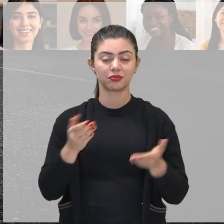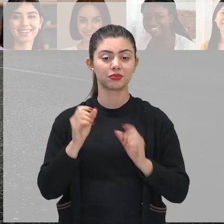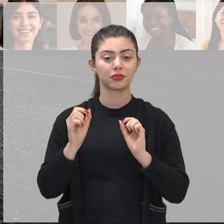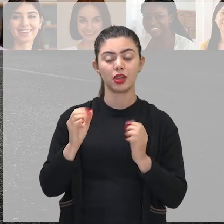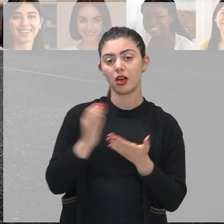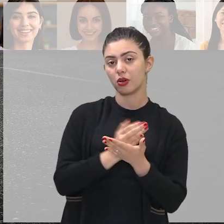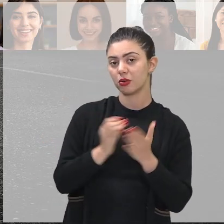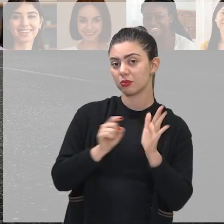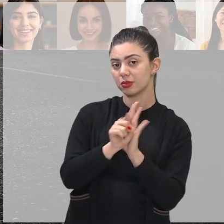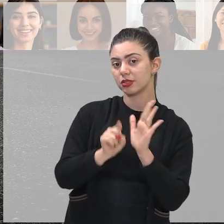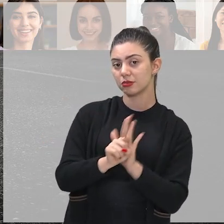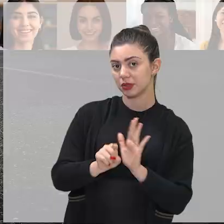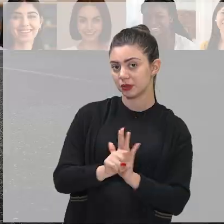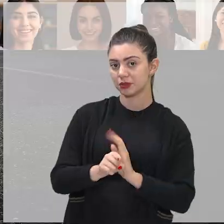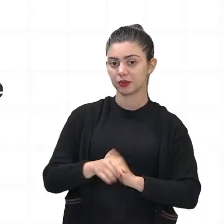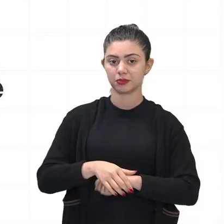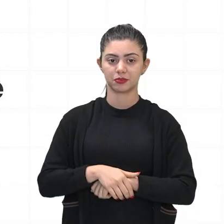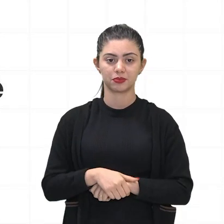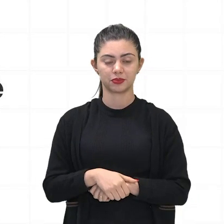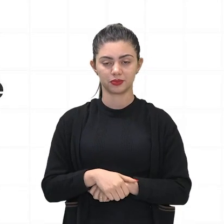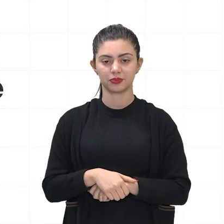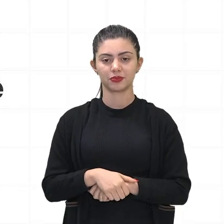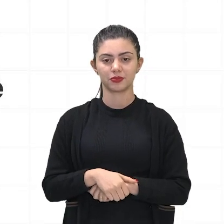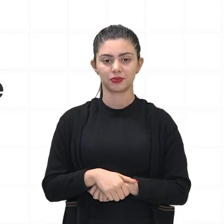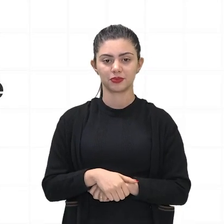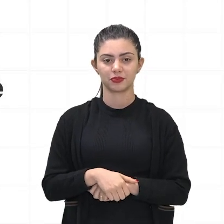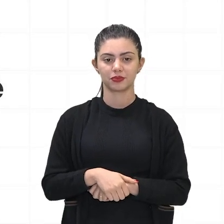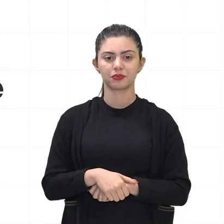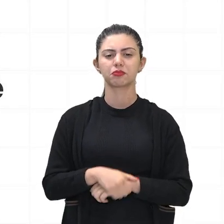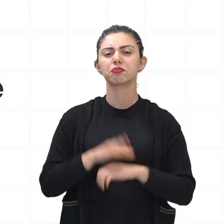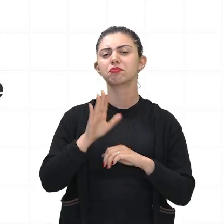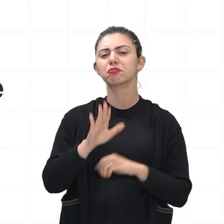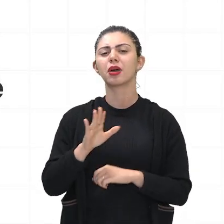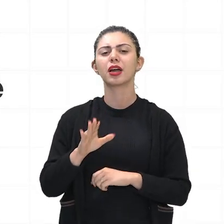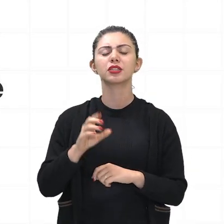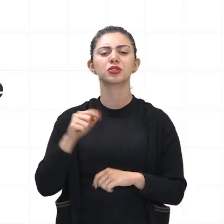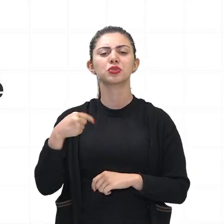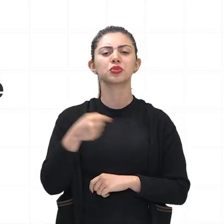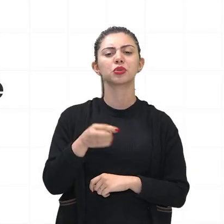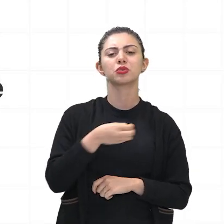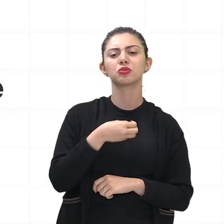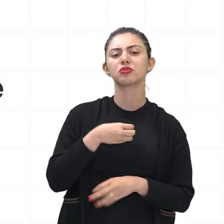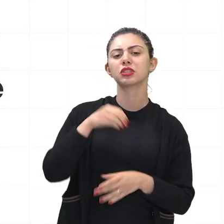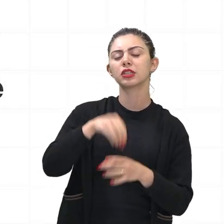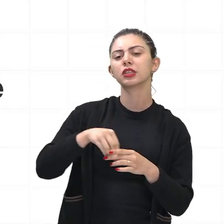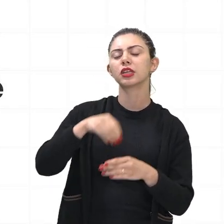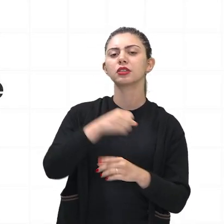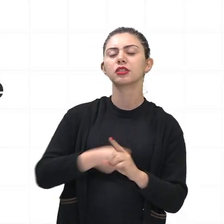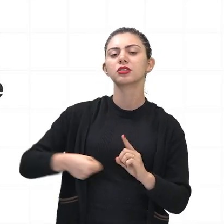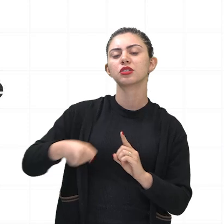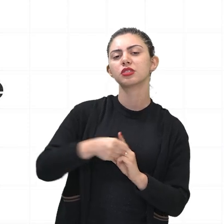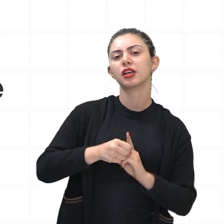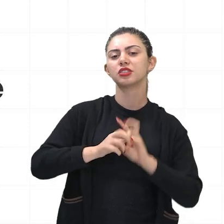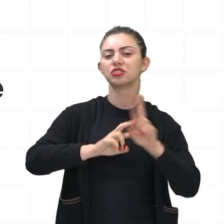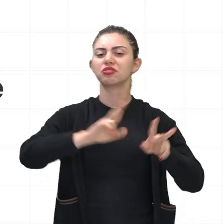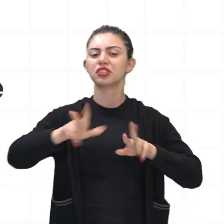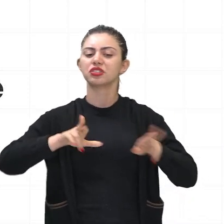algumas perguntas e algumas provocações. O que significa viver em uma sociedade